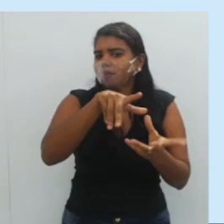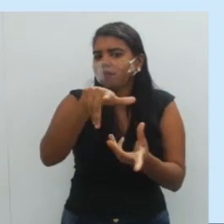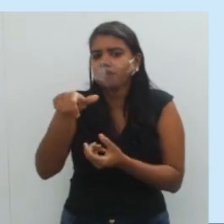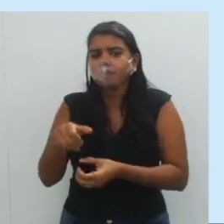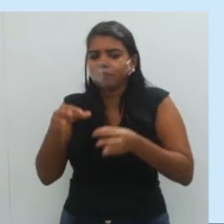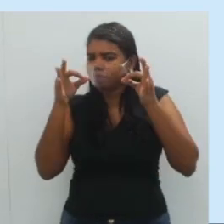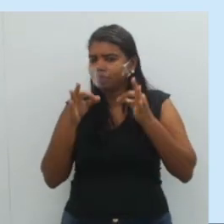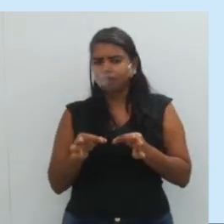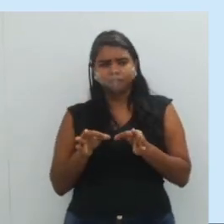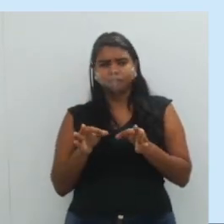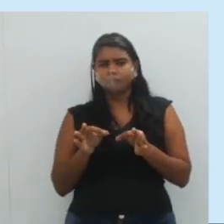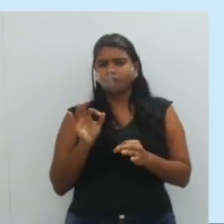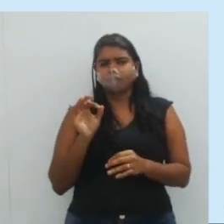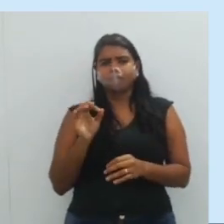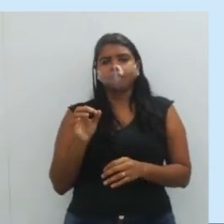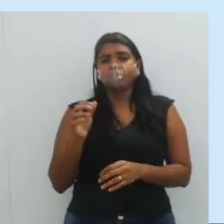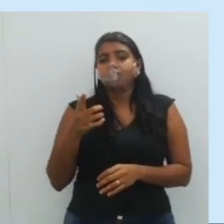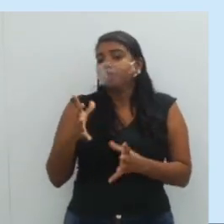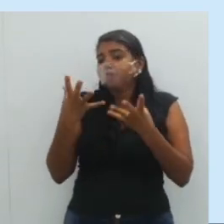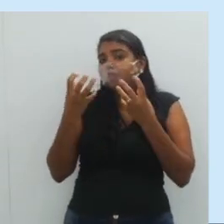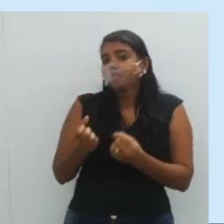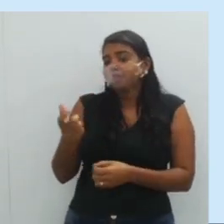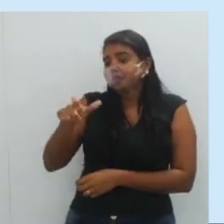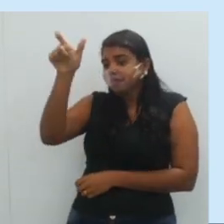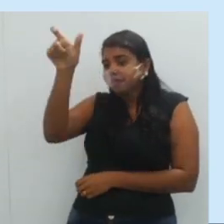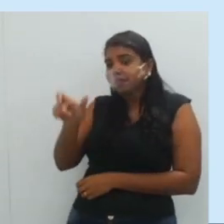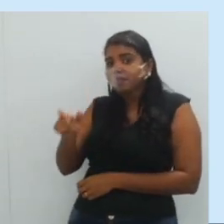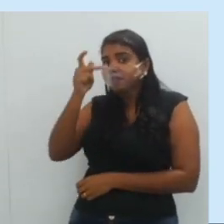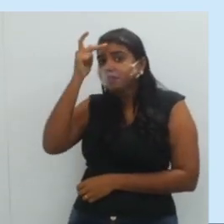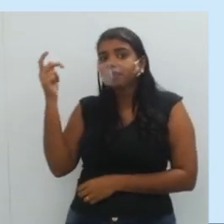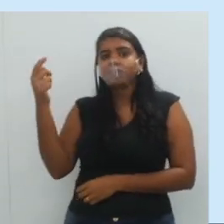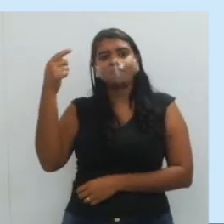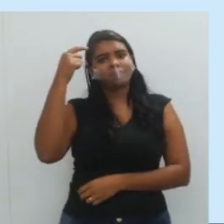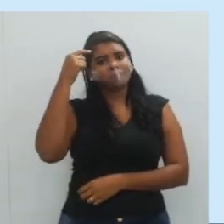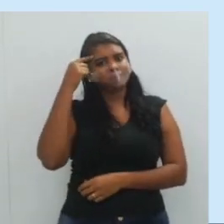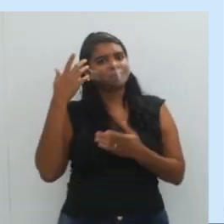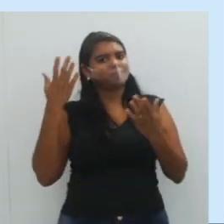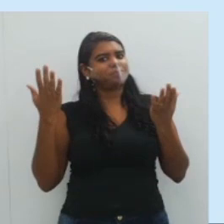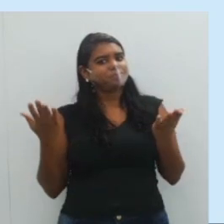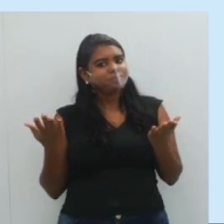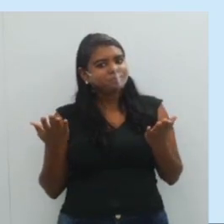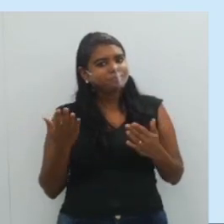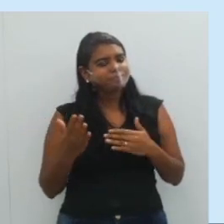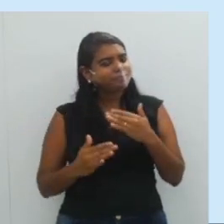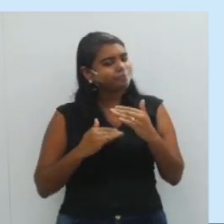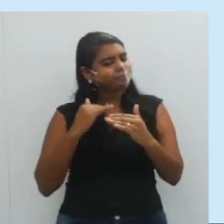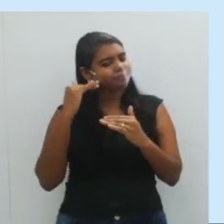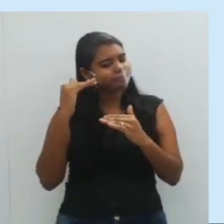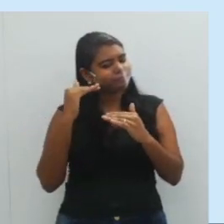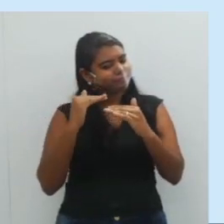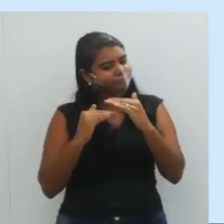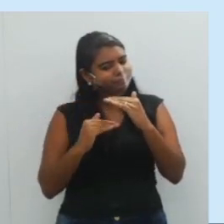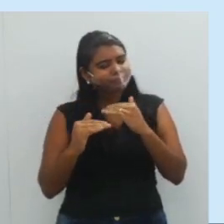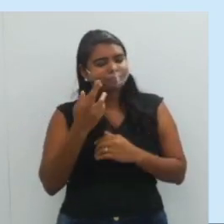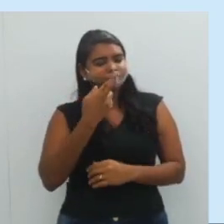é apenas a correta, sem aceitar do outro, então eu tenho um pensamento o quê? De um desenvolvimento, uma tolerância religiosa.